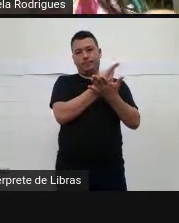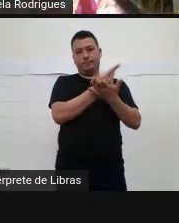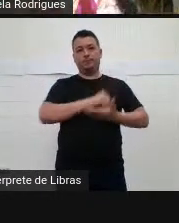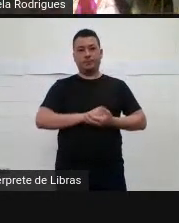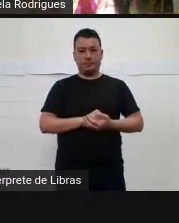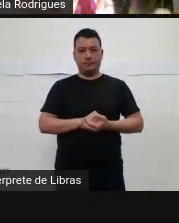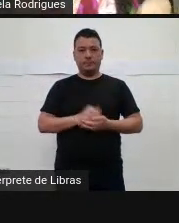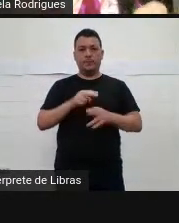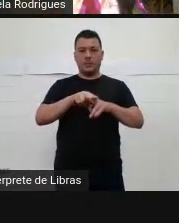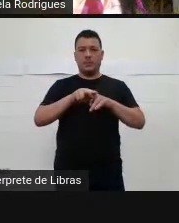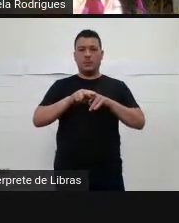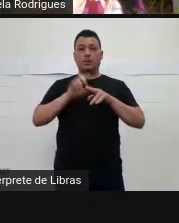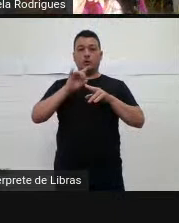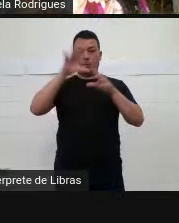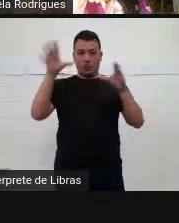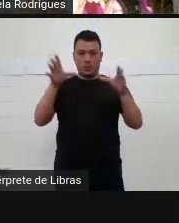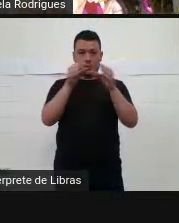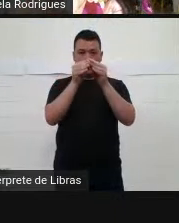uma fechada,